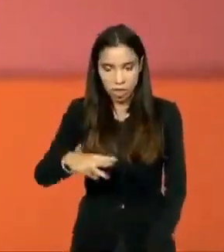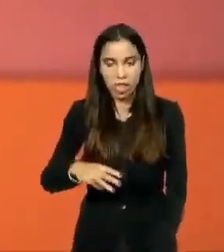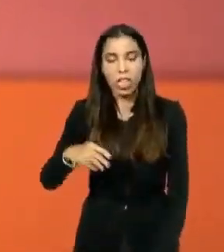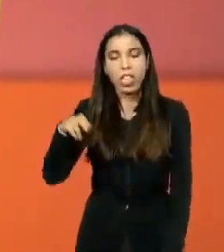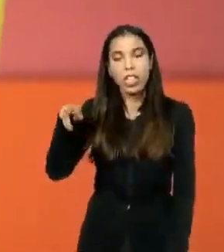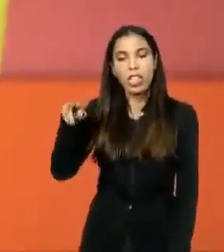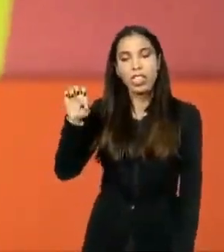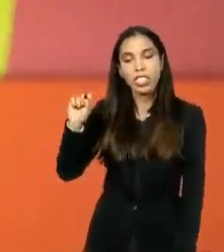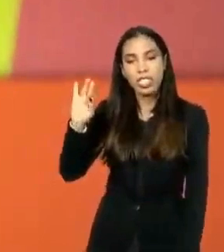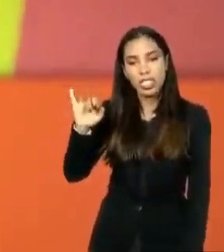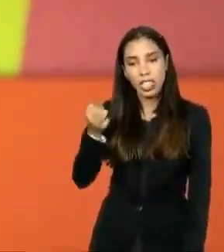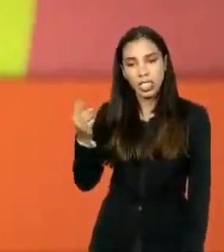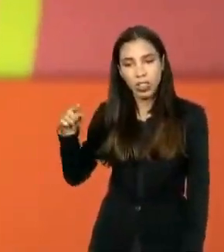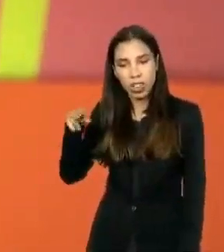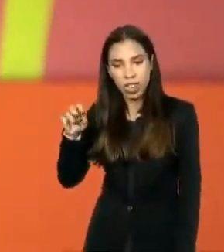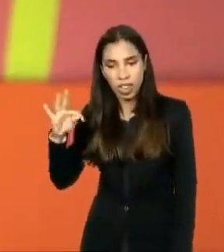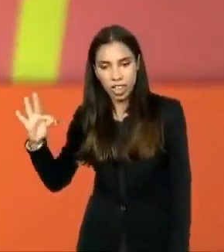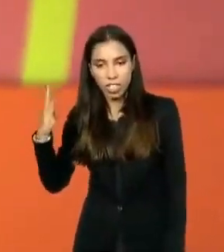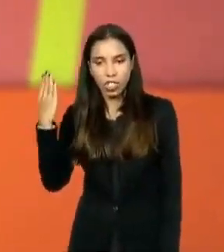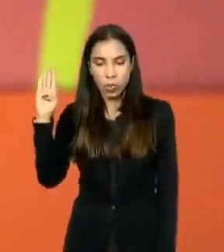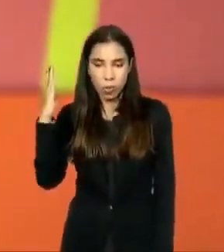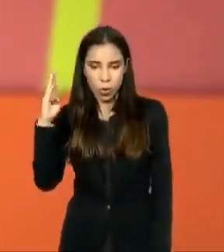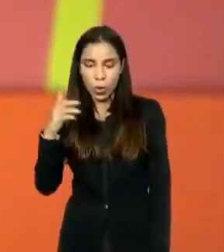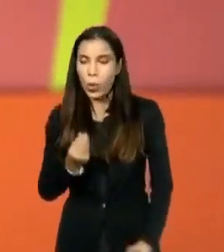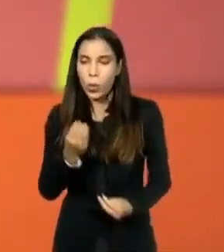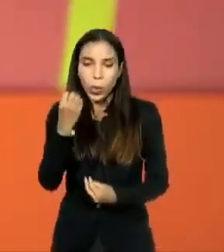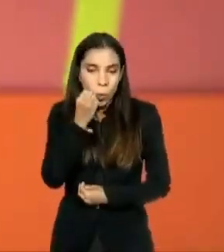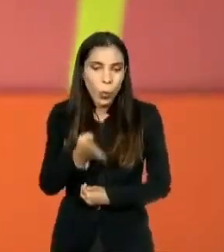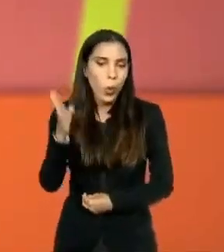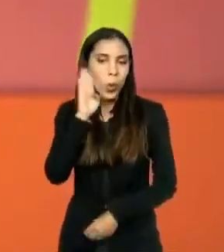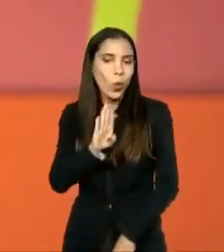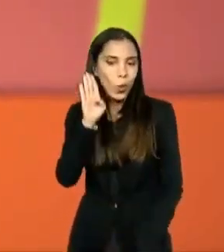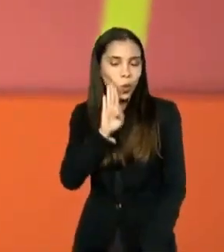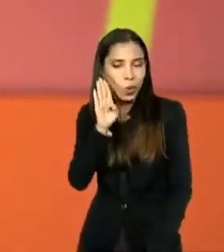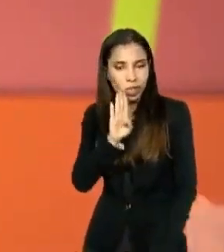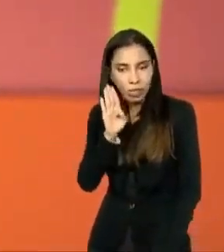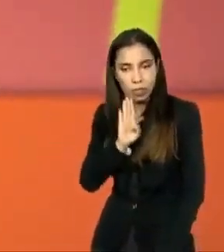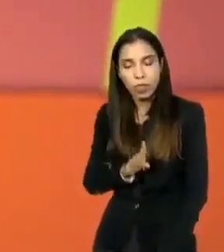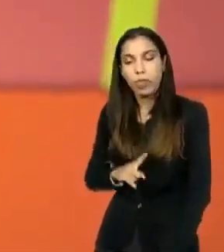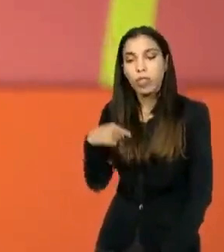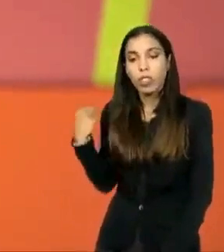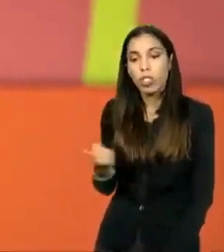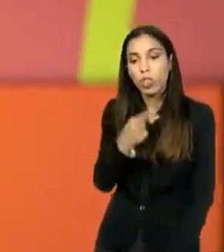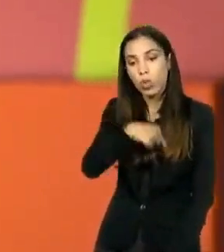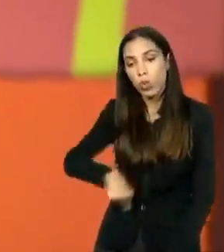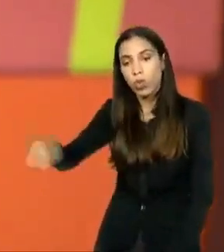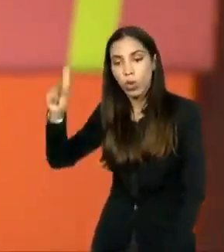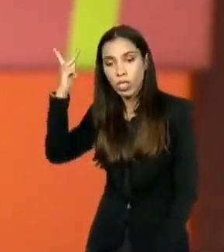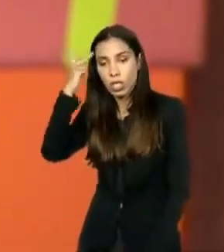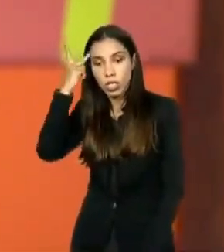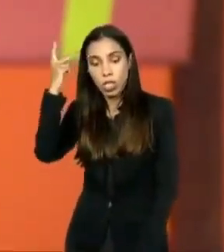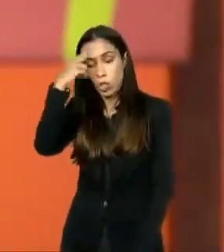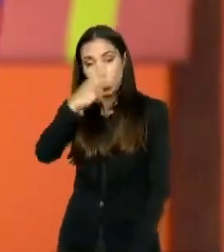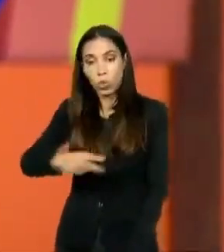NET. Muito obrigado, Estação Botafogo, foi muito bacana. E fomos para São Paulo, fizemos 2 semanas